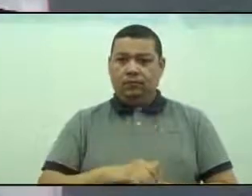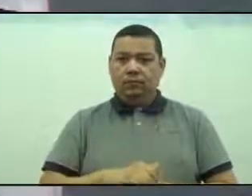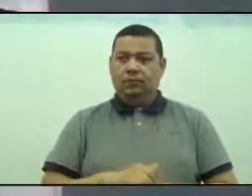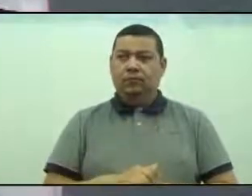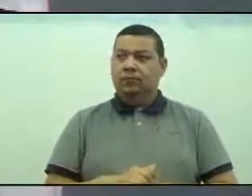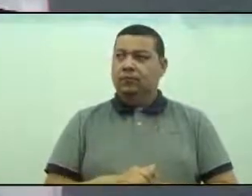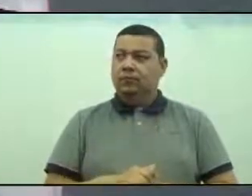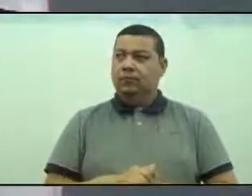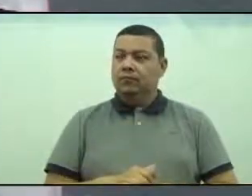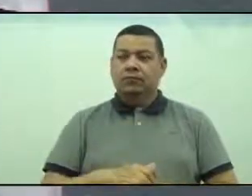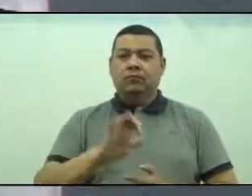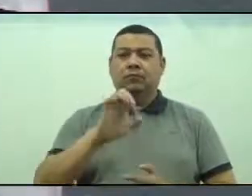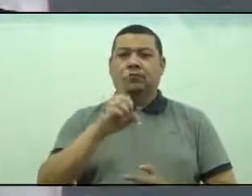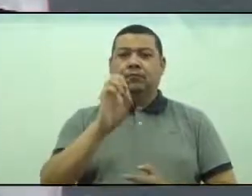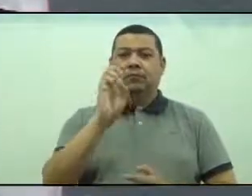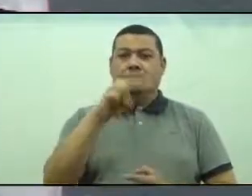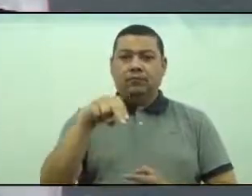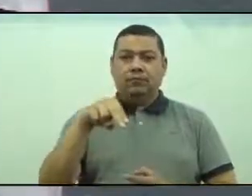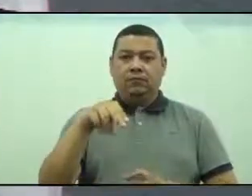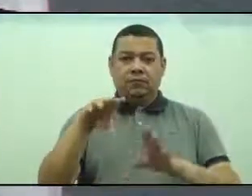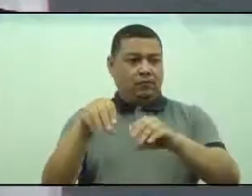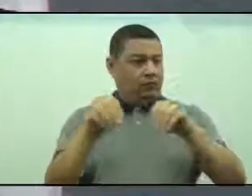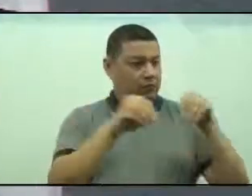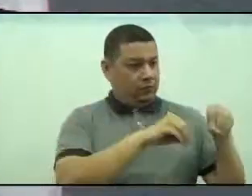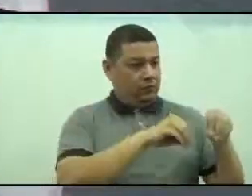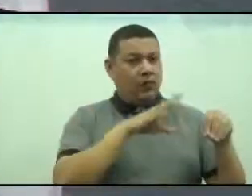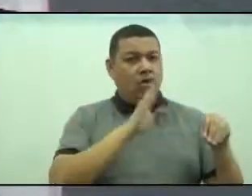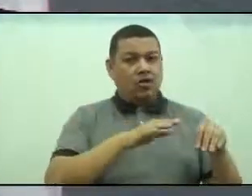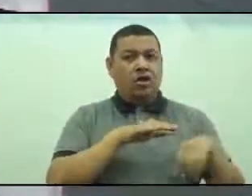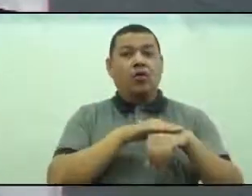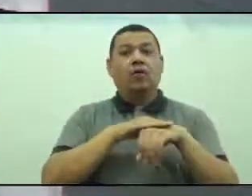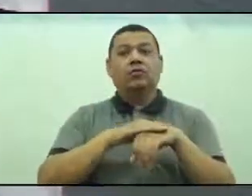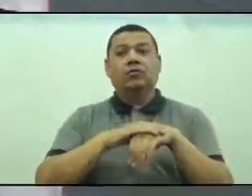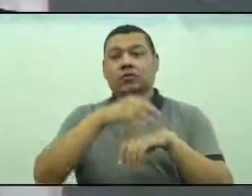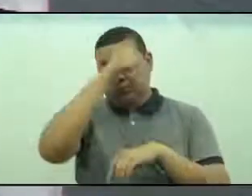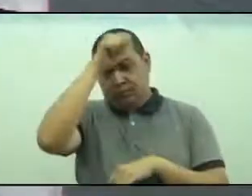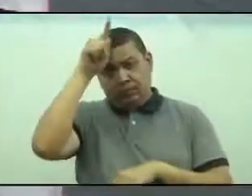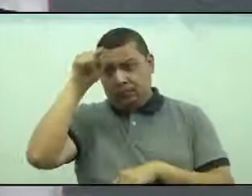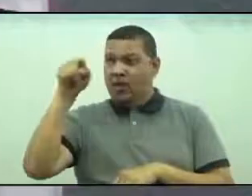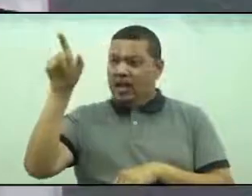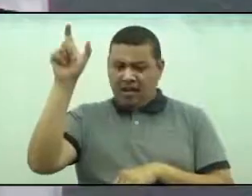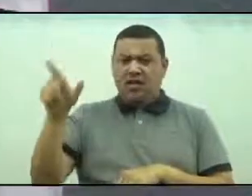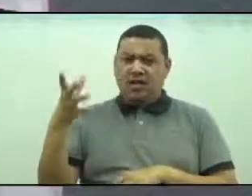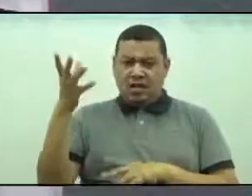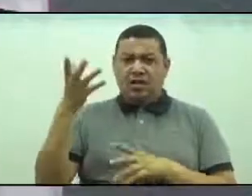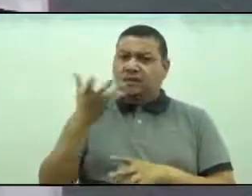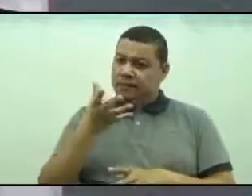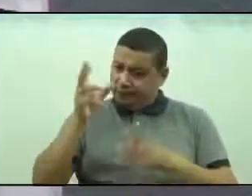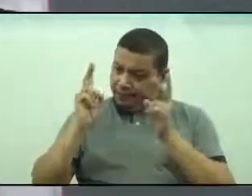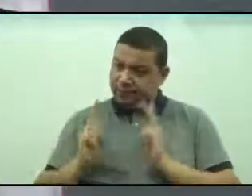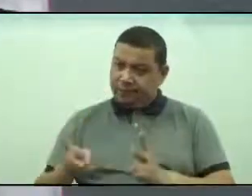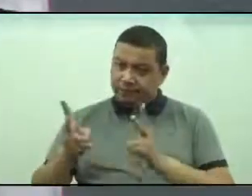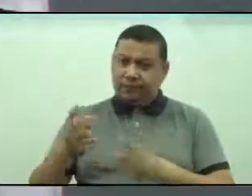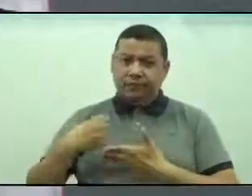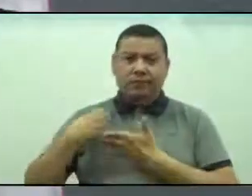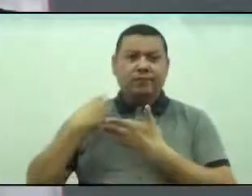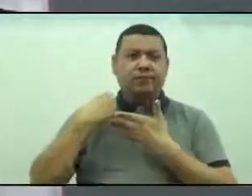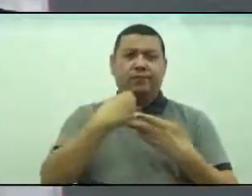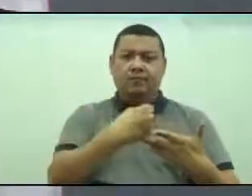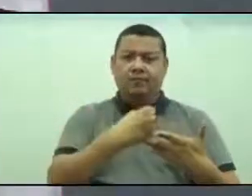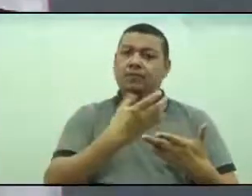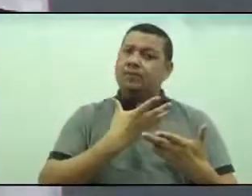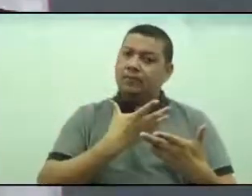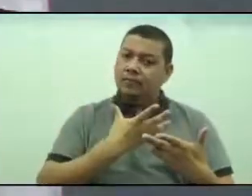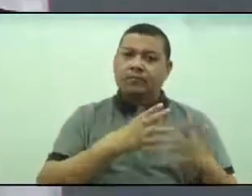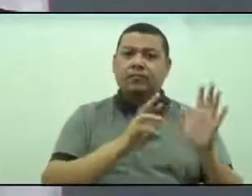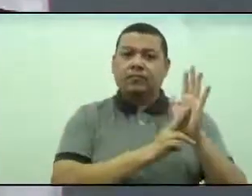Já me dirijo ao prefeito, que sempre se mostrou comprometido com o Distrito do Riozinho, e tenho certeza que